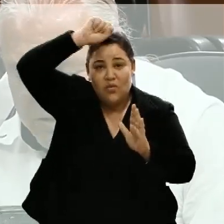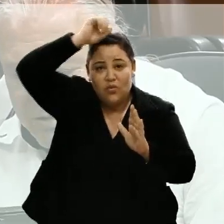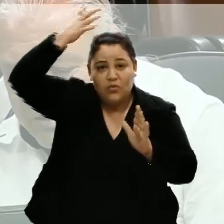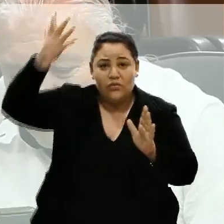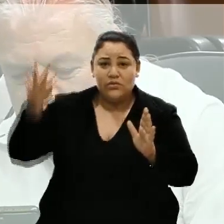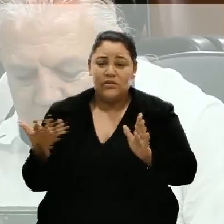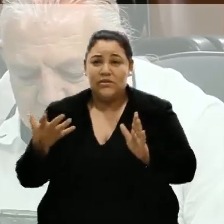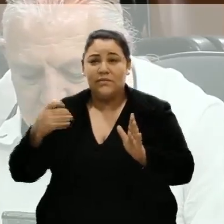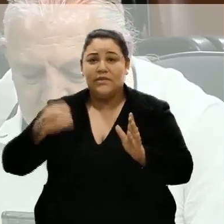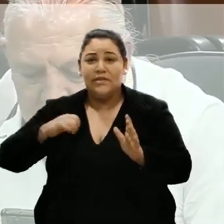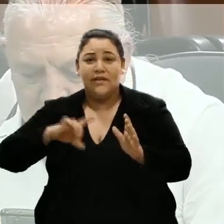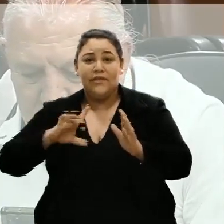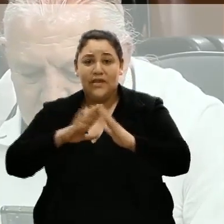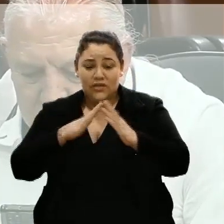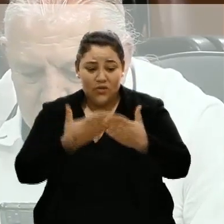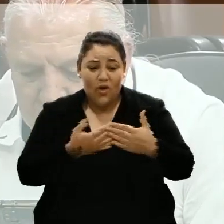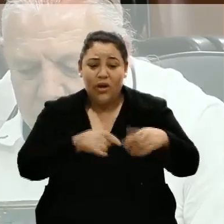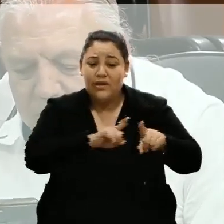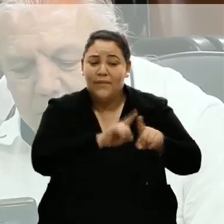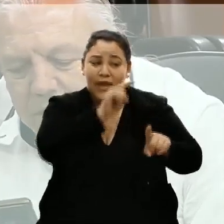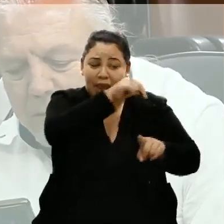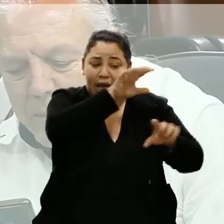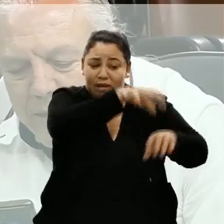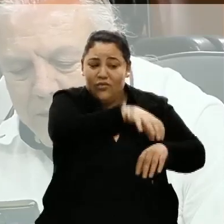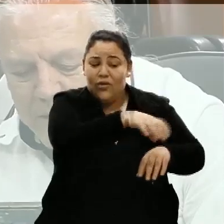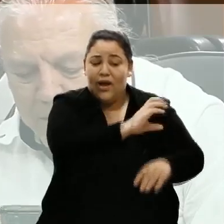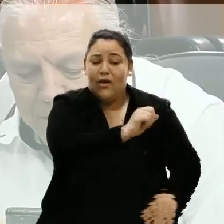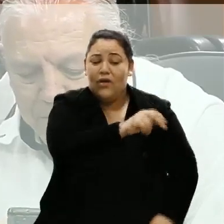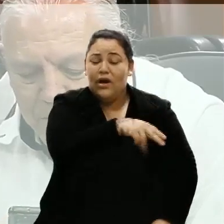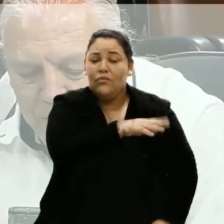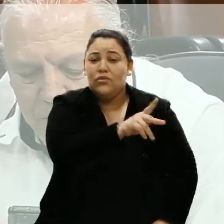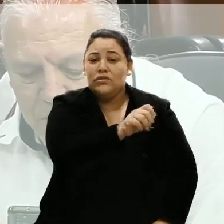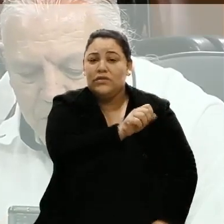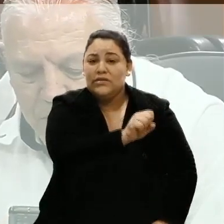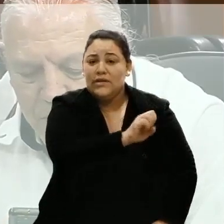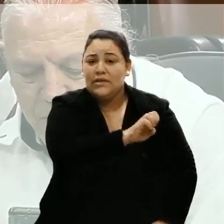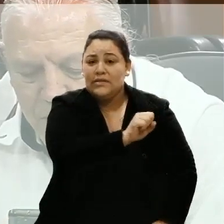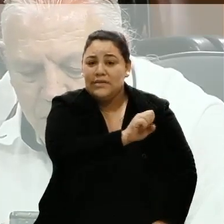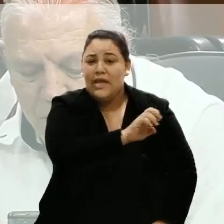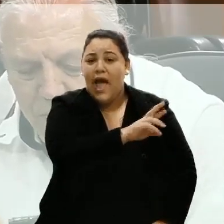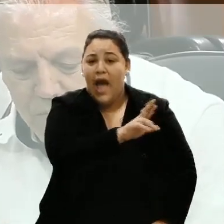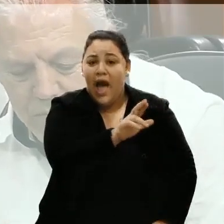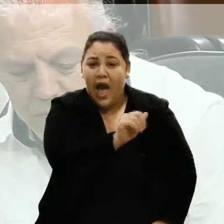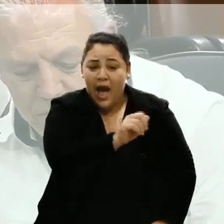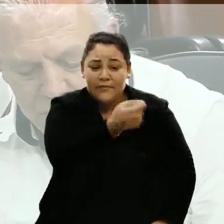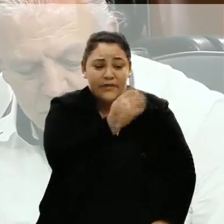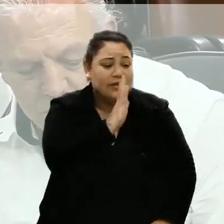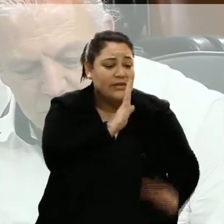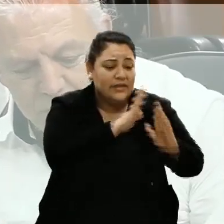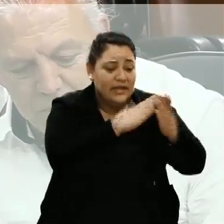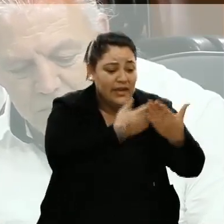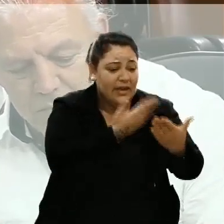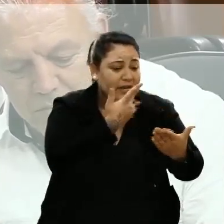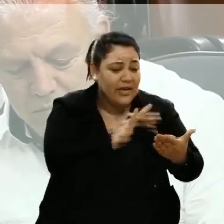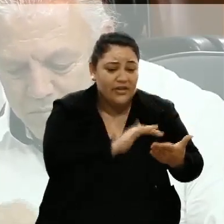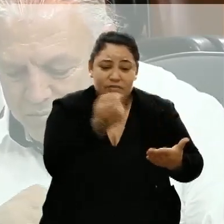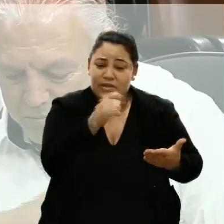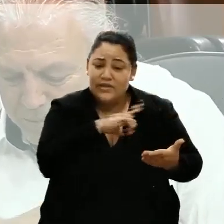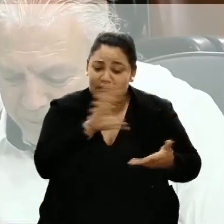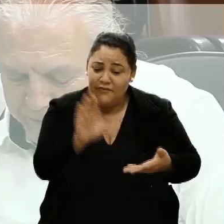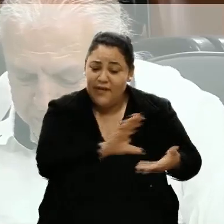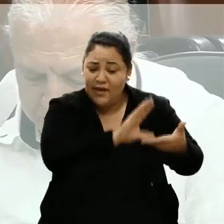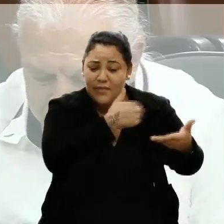planejaram lá, em outros governos. Tinha que ter creche. Tinha que ter recursos públicos para aquelas